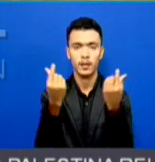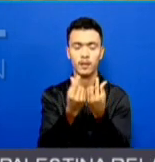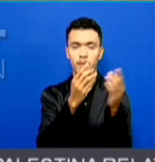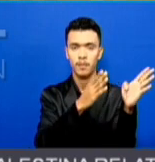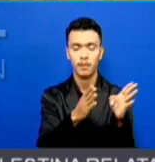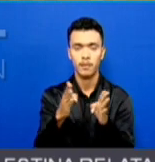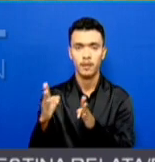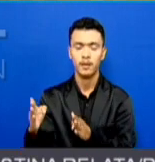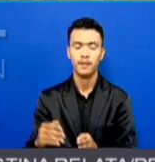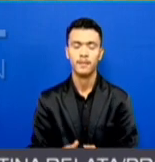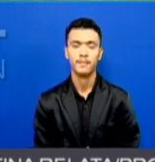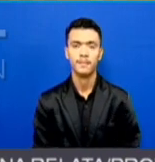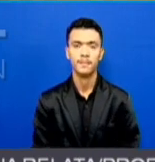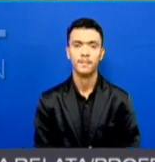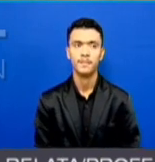prepara.